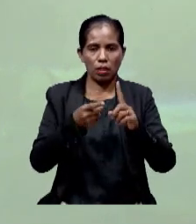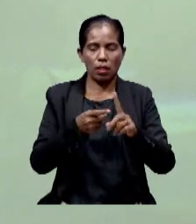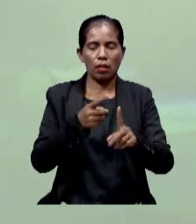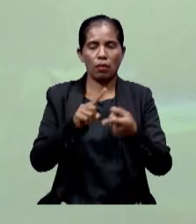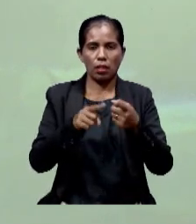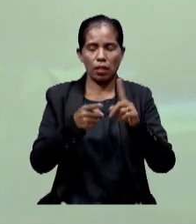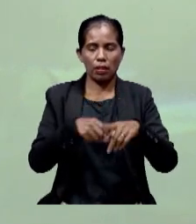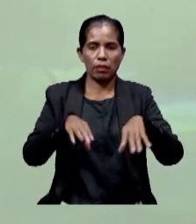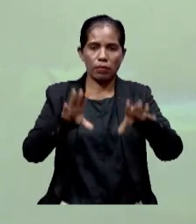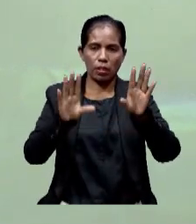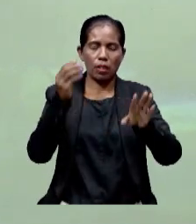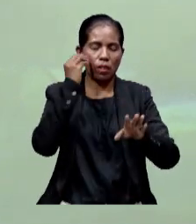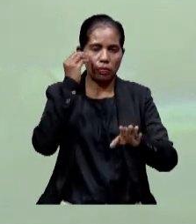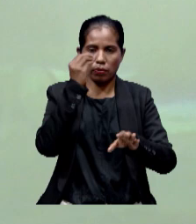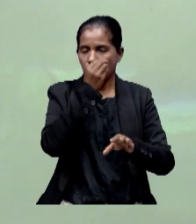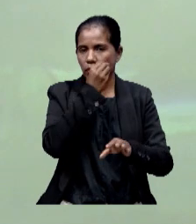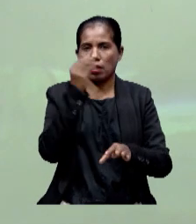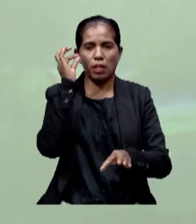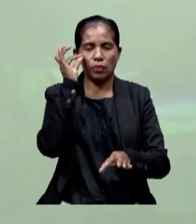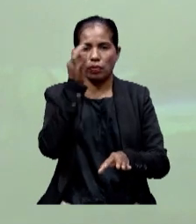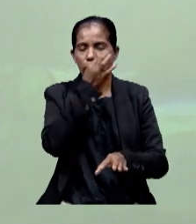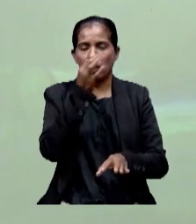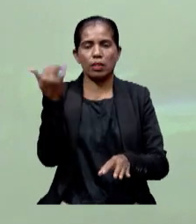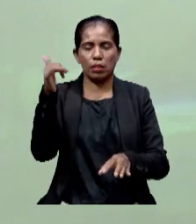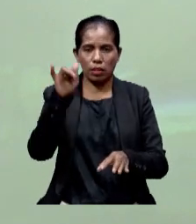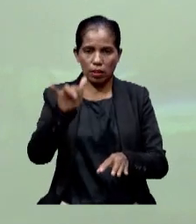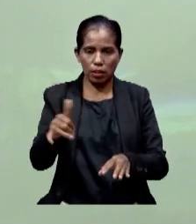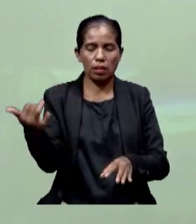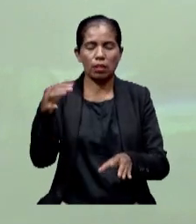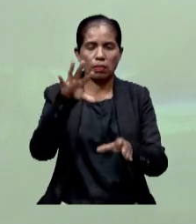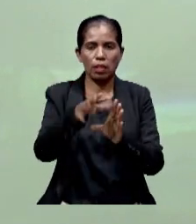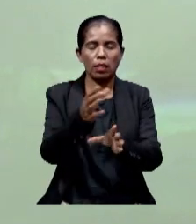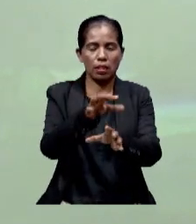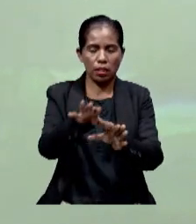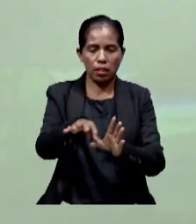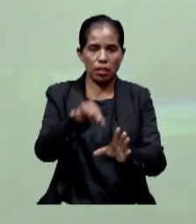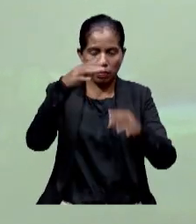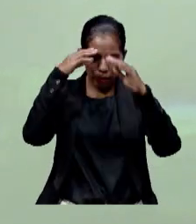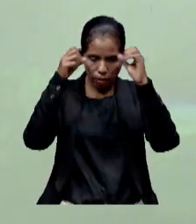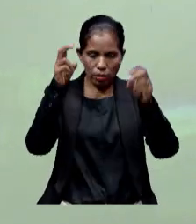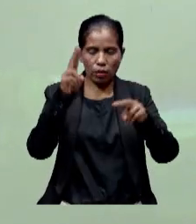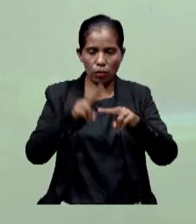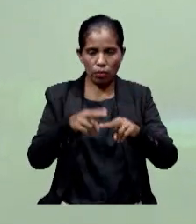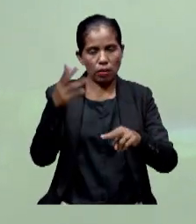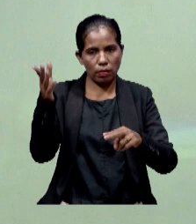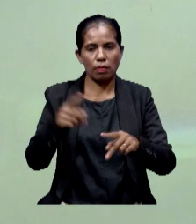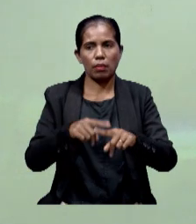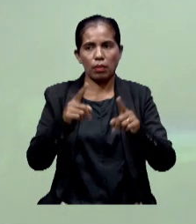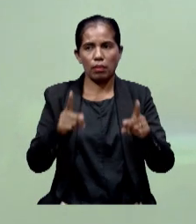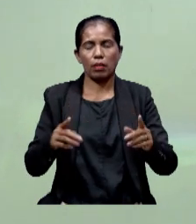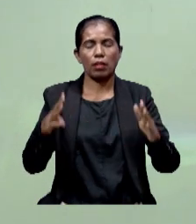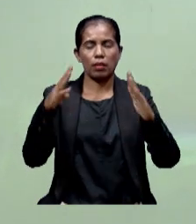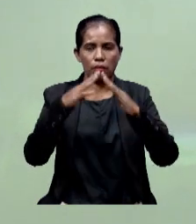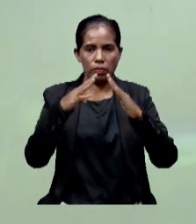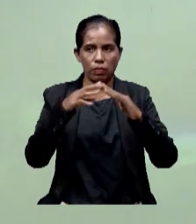Sira, Nebe maka haufiar katak sira mos mak hili tania presidente ne baturi na ba mebe iha ba uma fukung ida